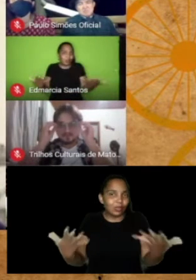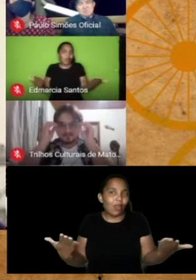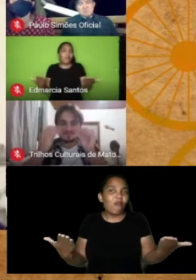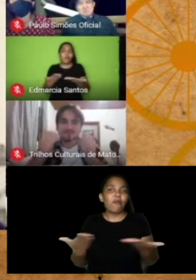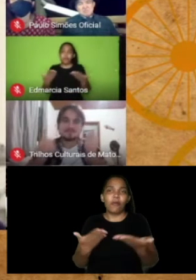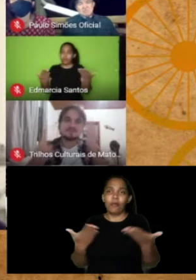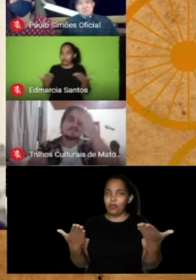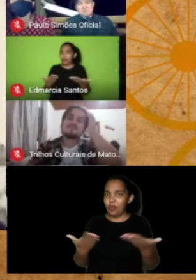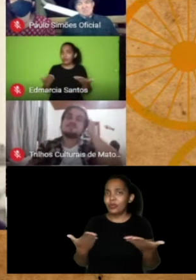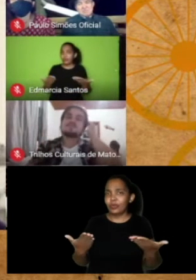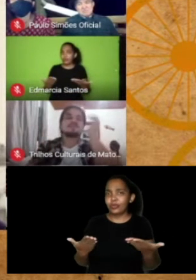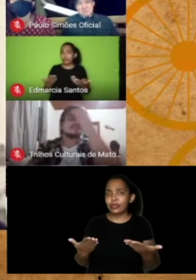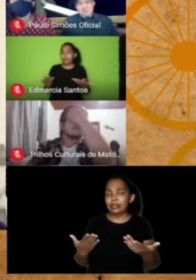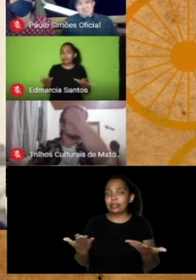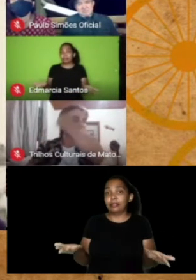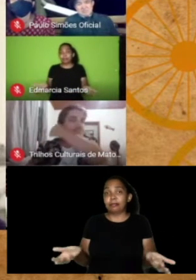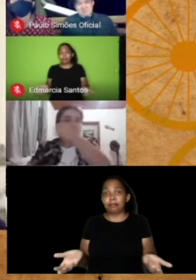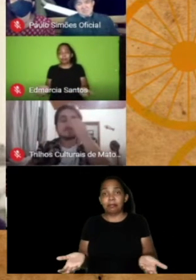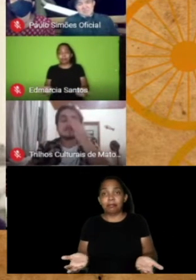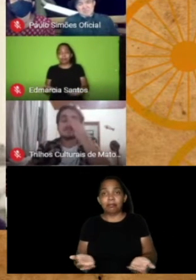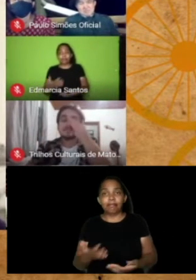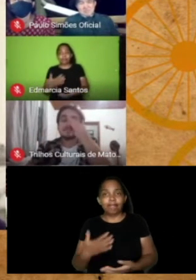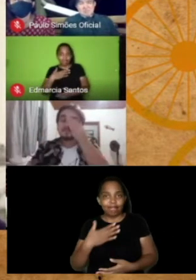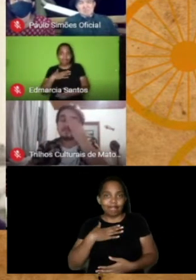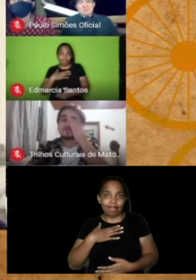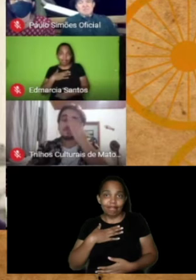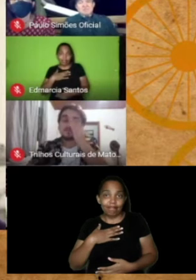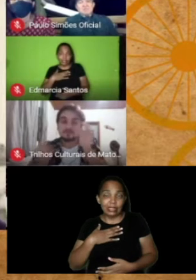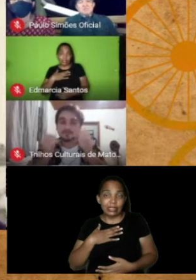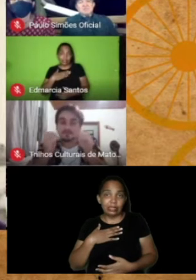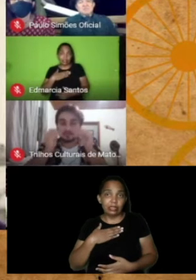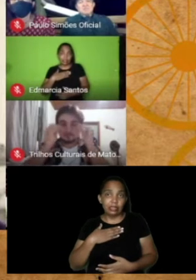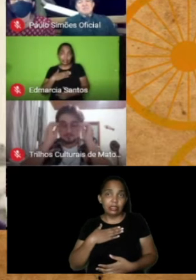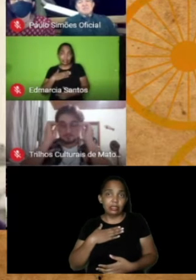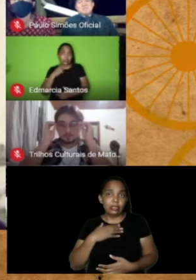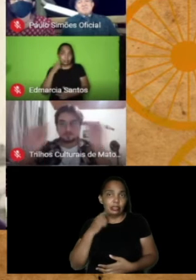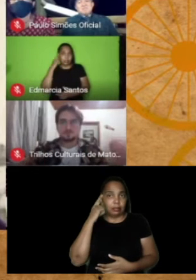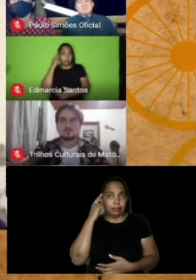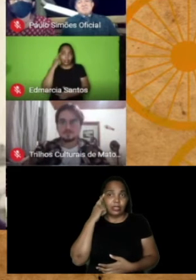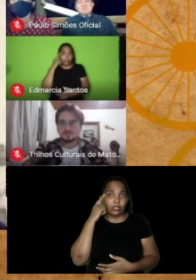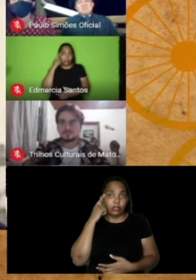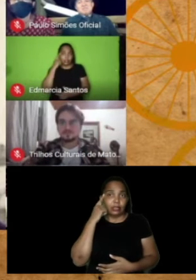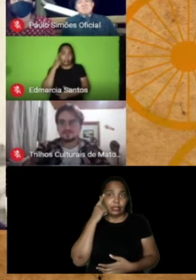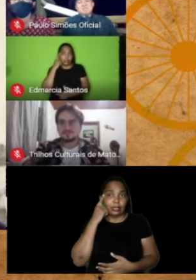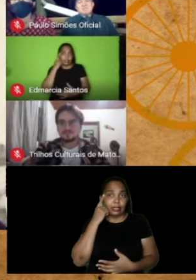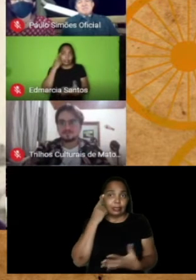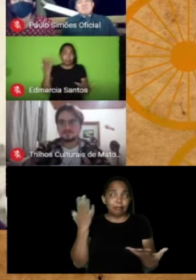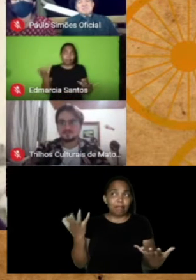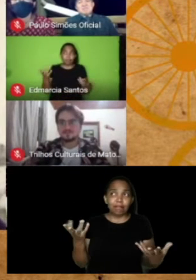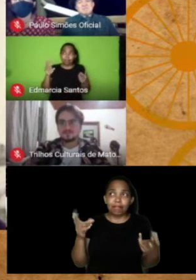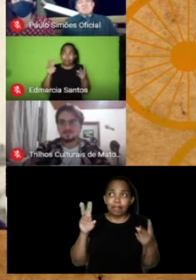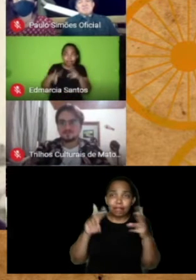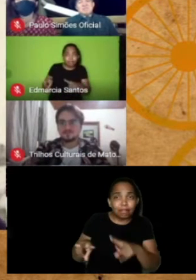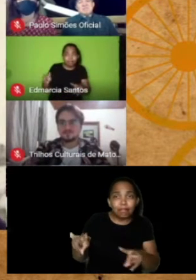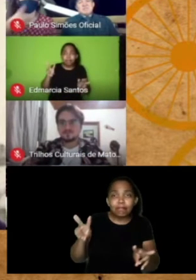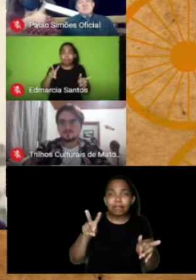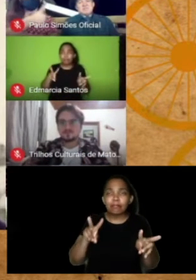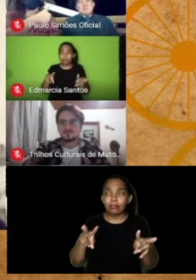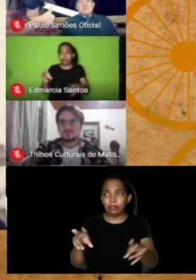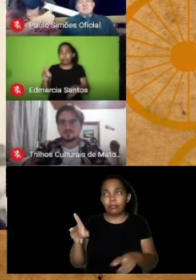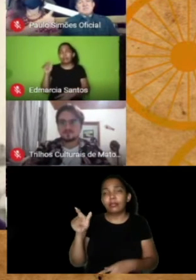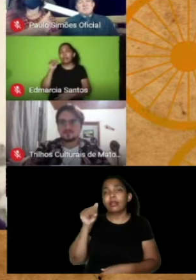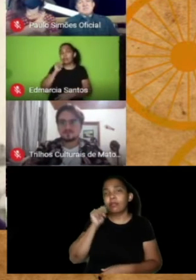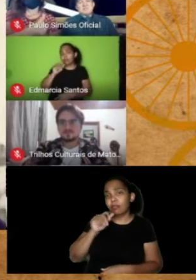hoje. E, para mim, também é algo que é visceral. Como a professora